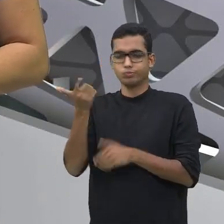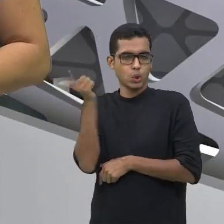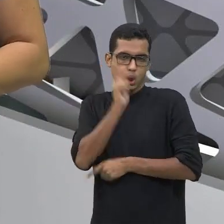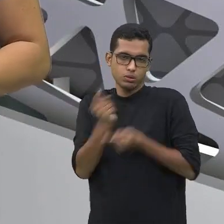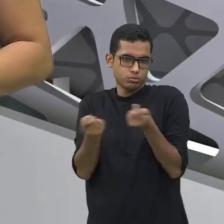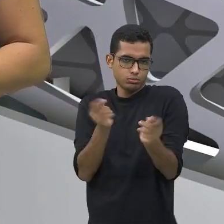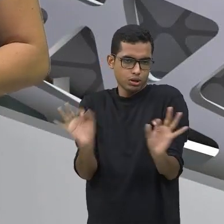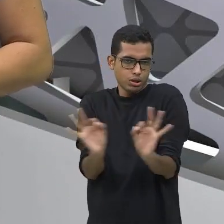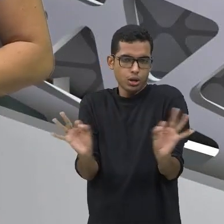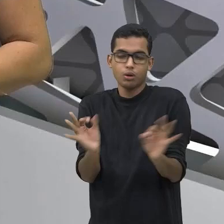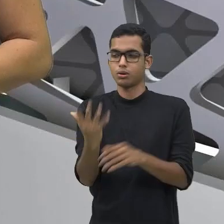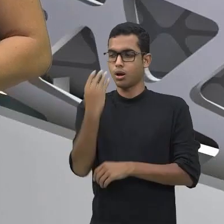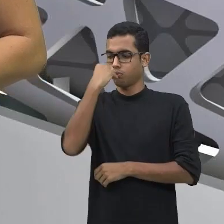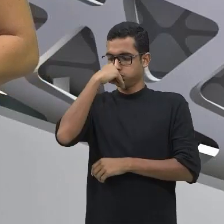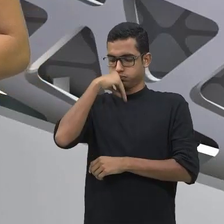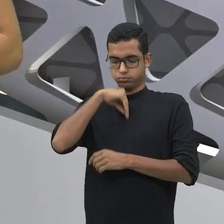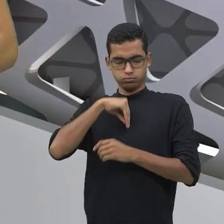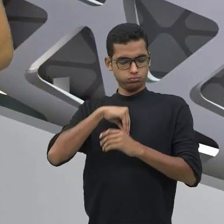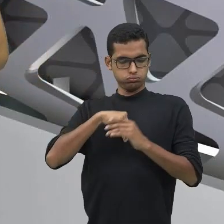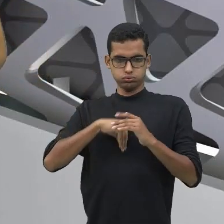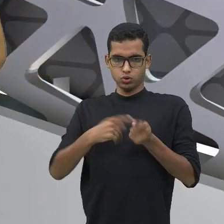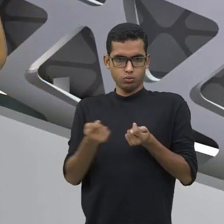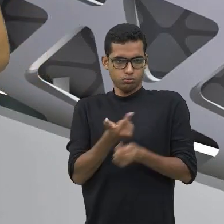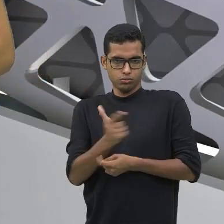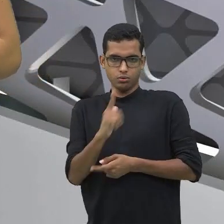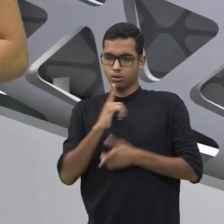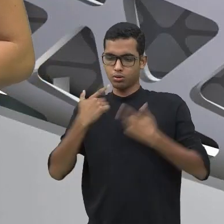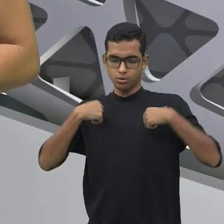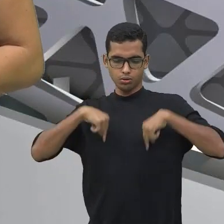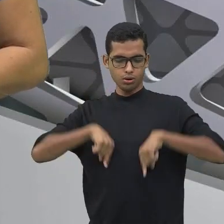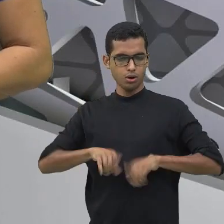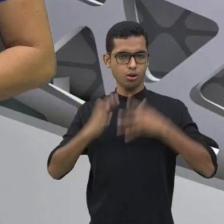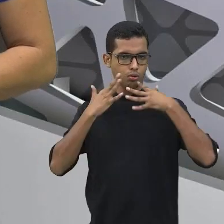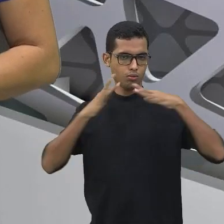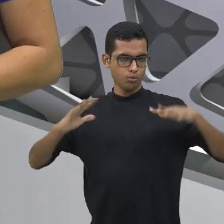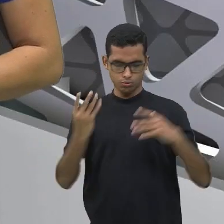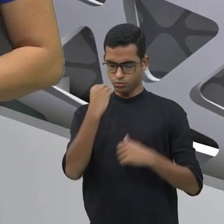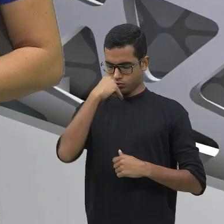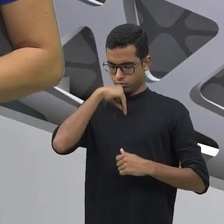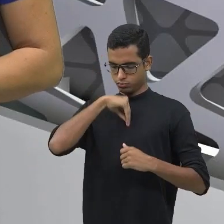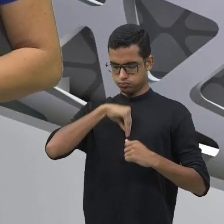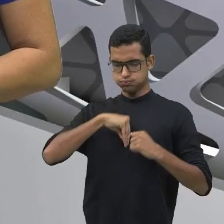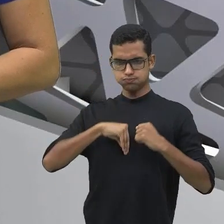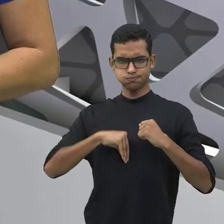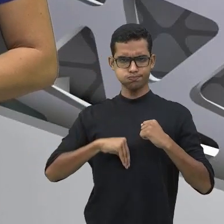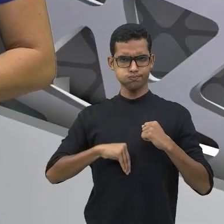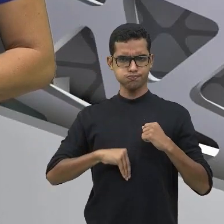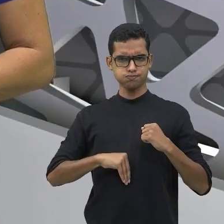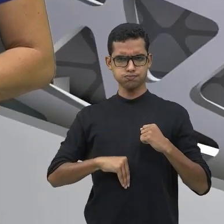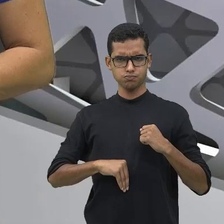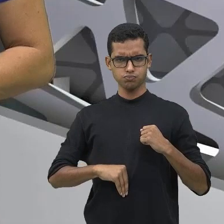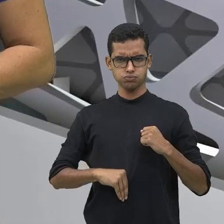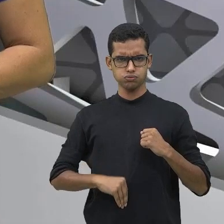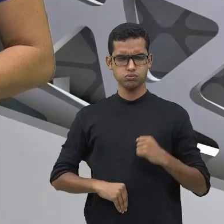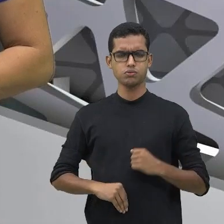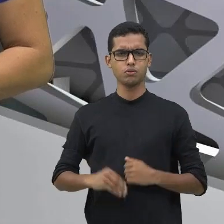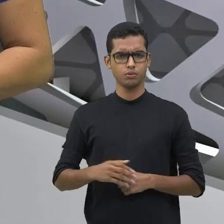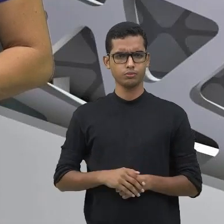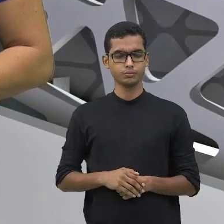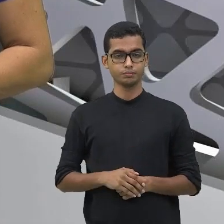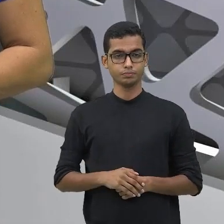controlo, o alimento vai passando. Então, eu tenho boca, faringe, esôfago, aqui começam